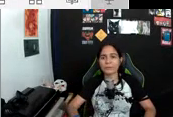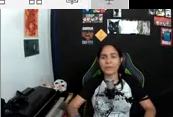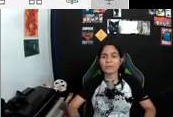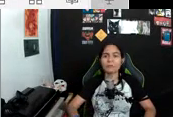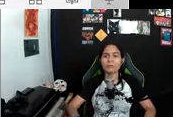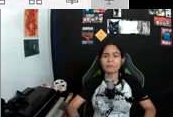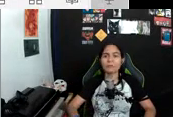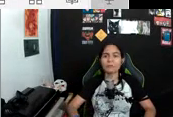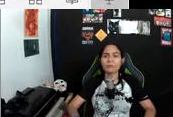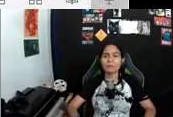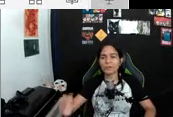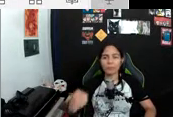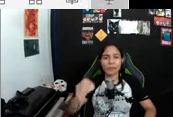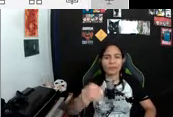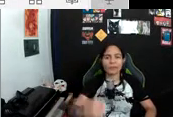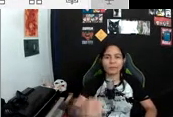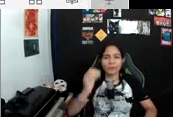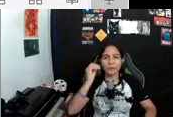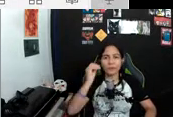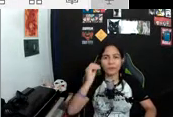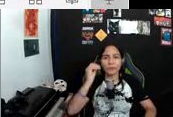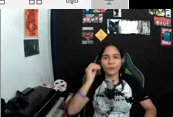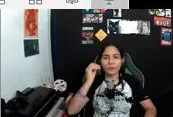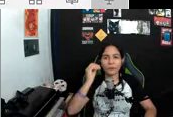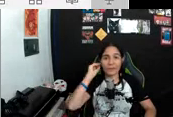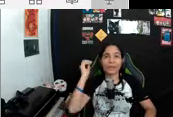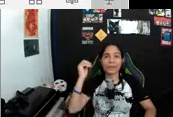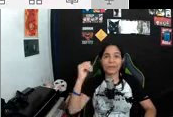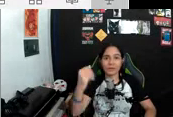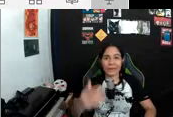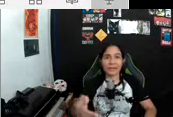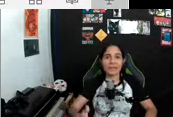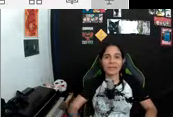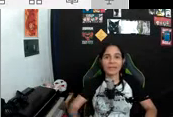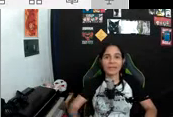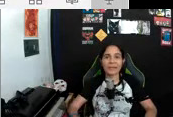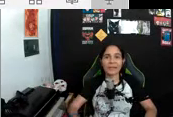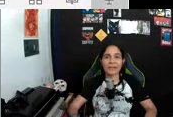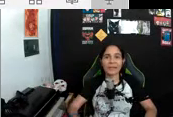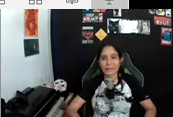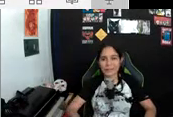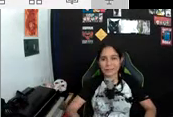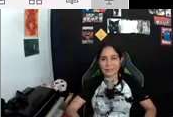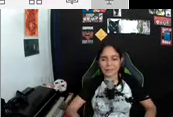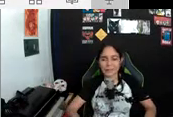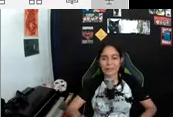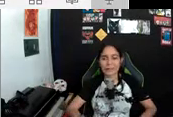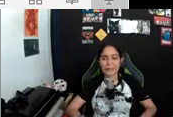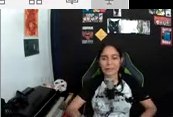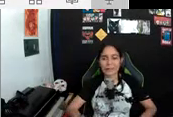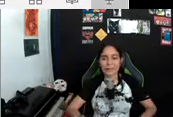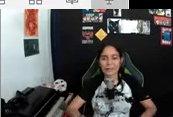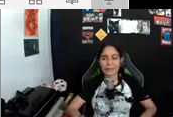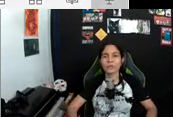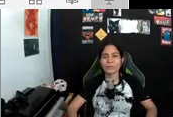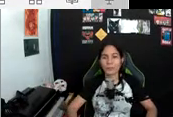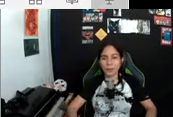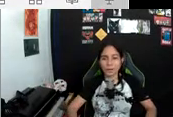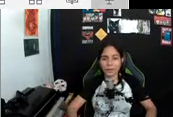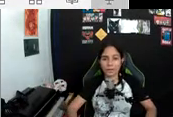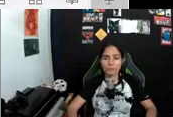lugar do paciente. Se fosse sua mãe, seu pai, seu filho, você estaria deixando aquele erro passar, né,